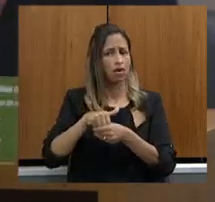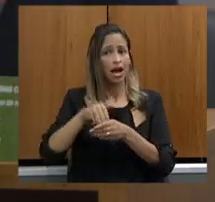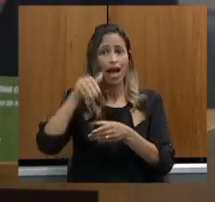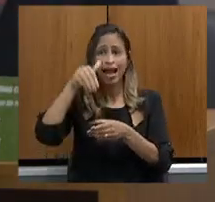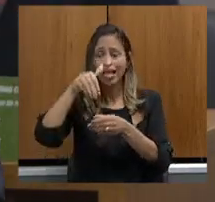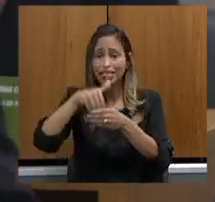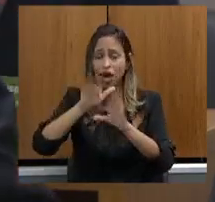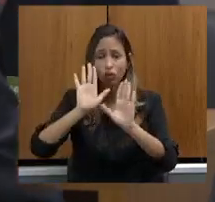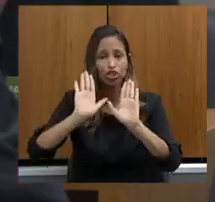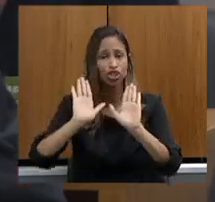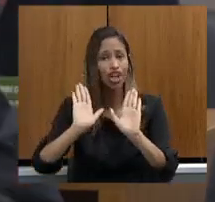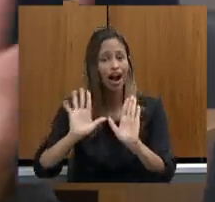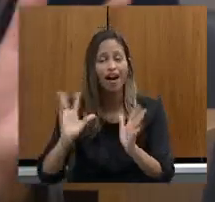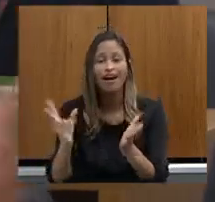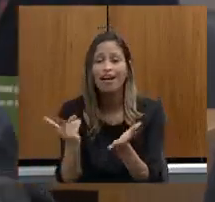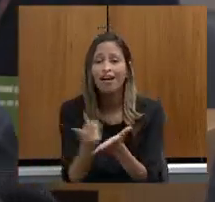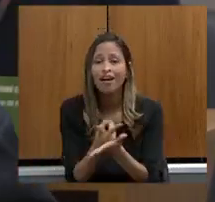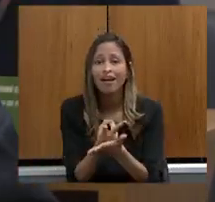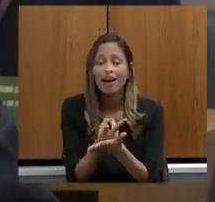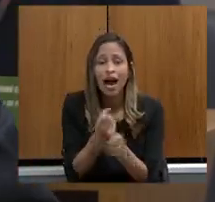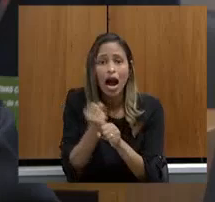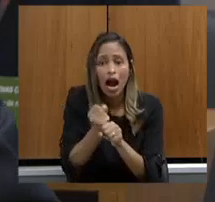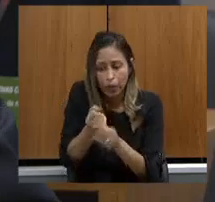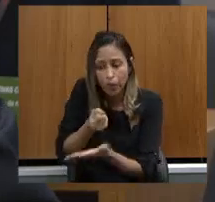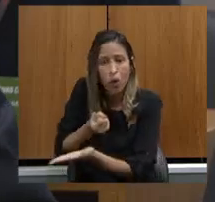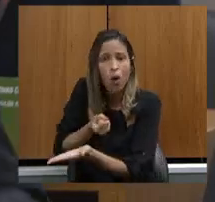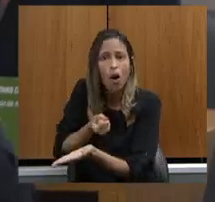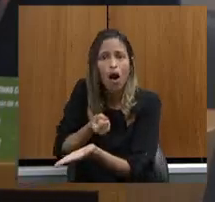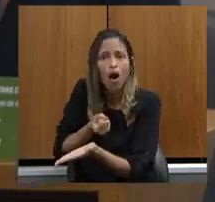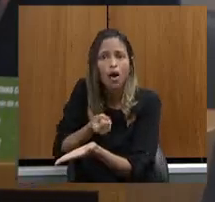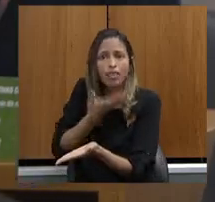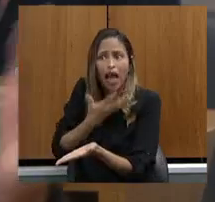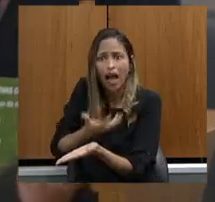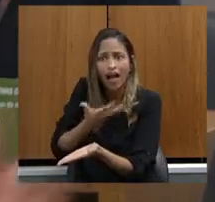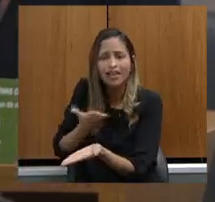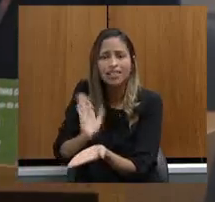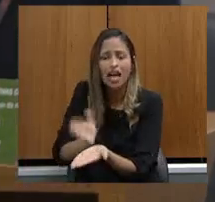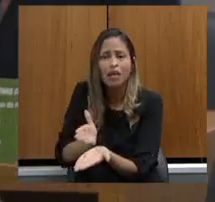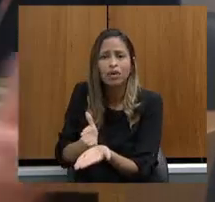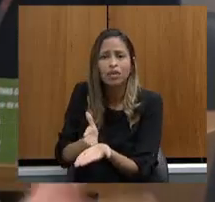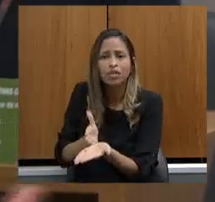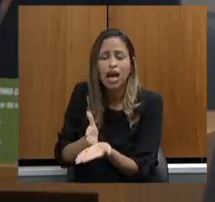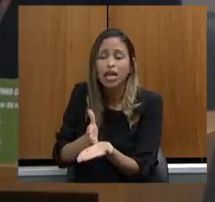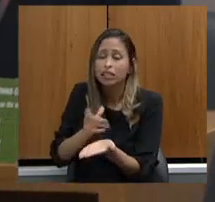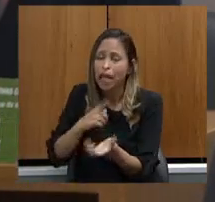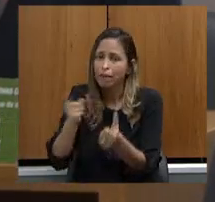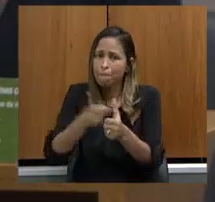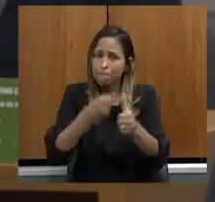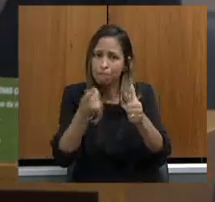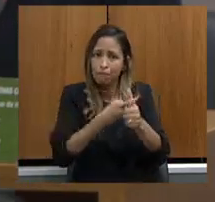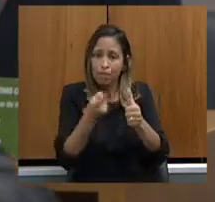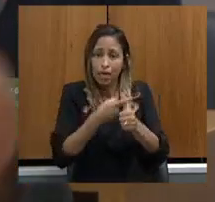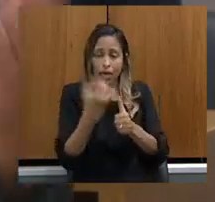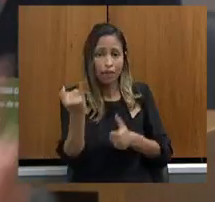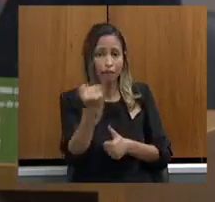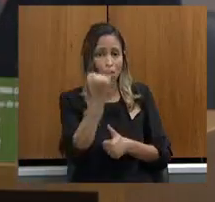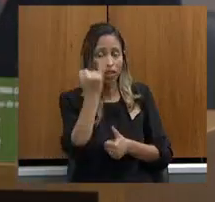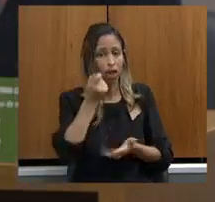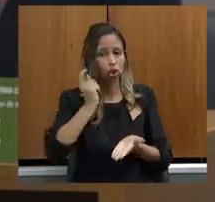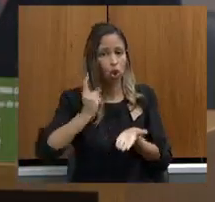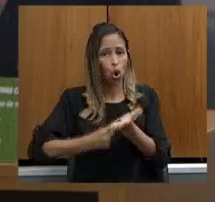já passou o ano tá acabando e independências importantes de